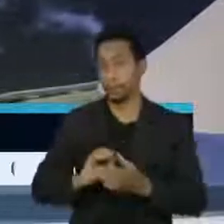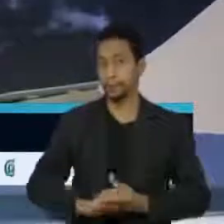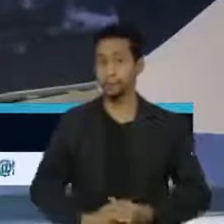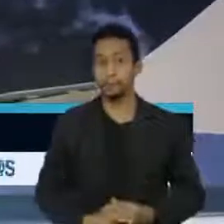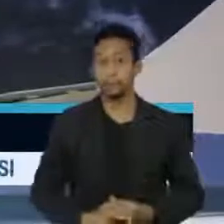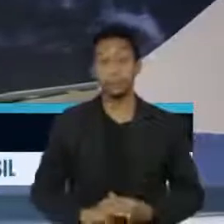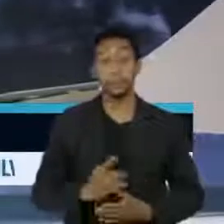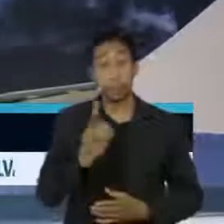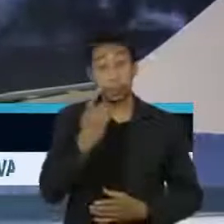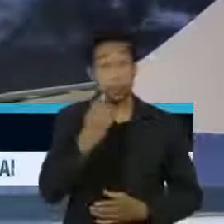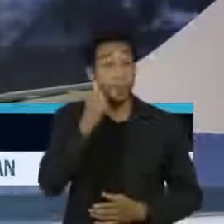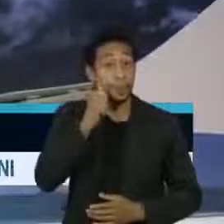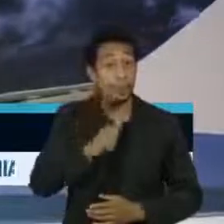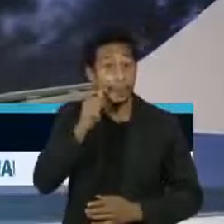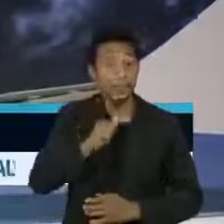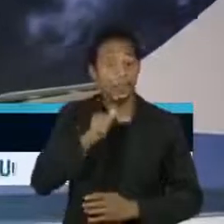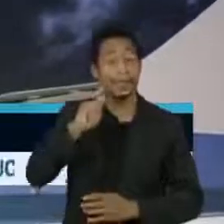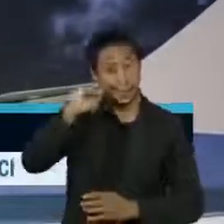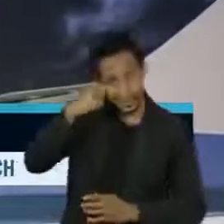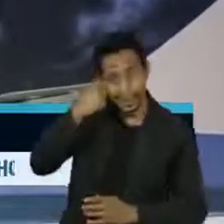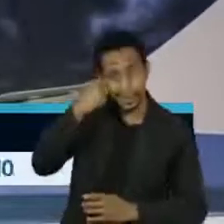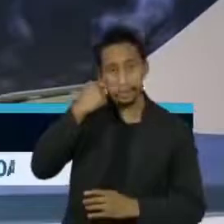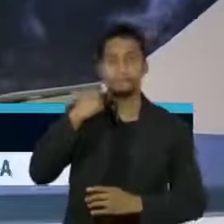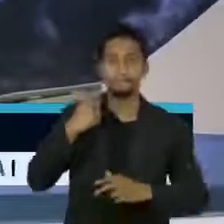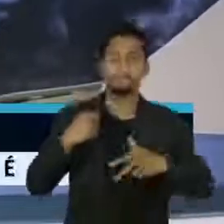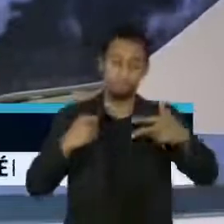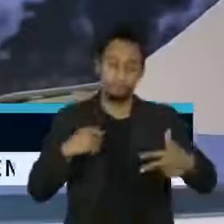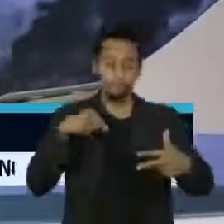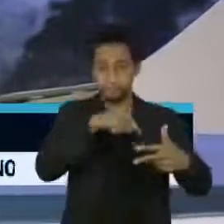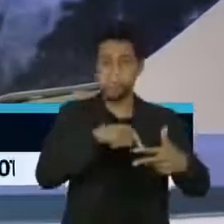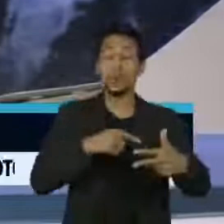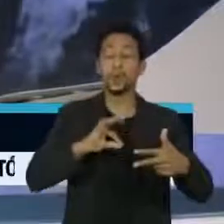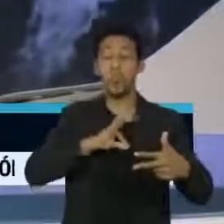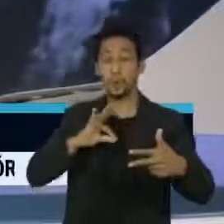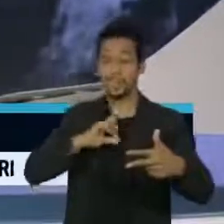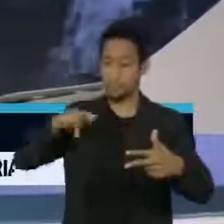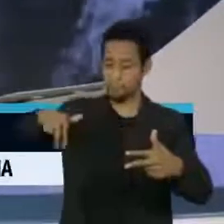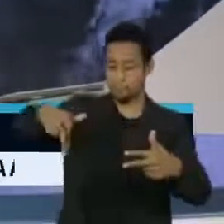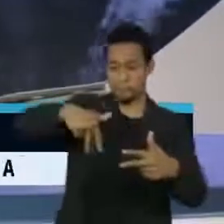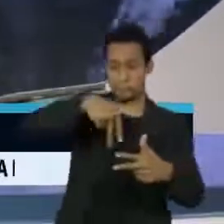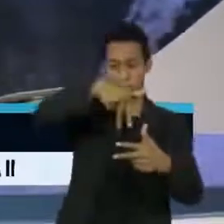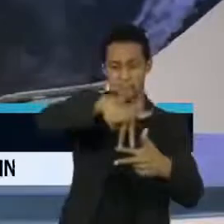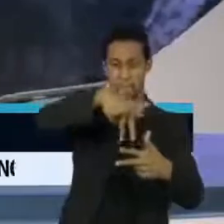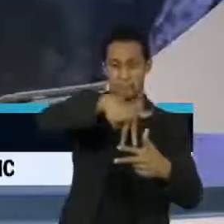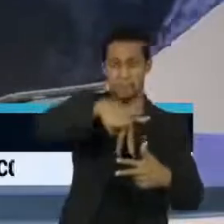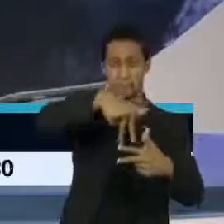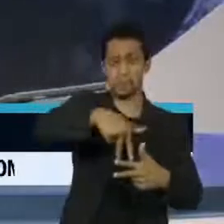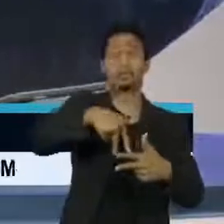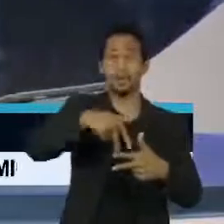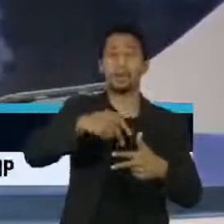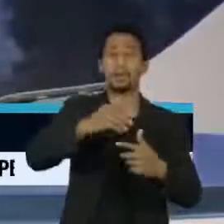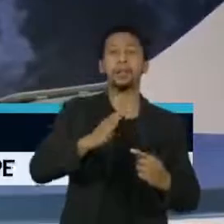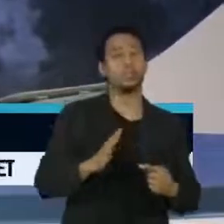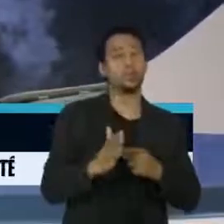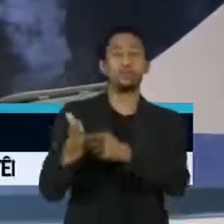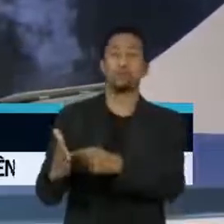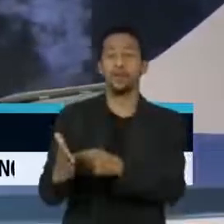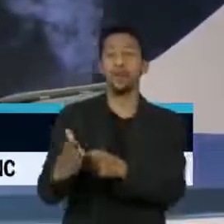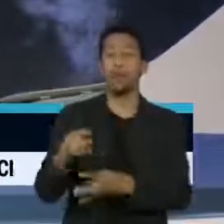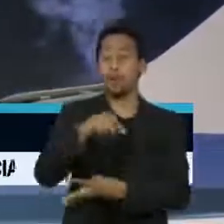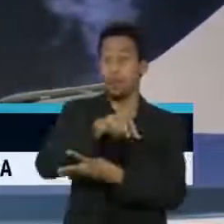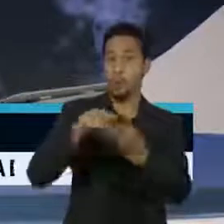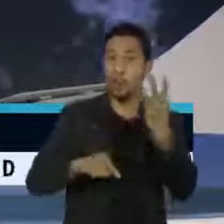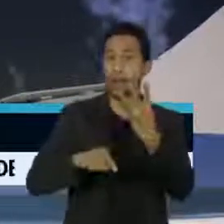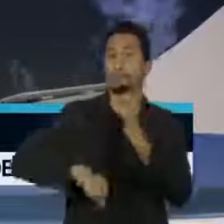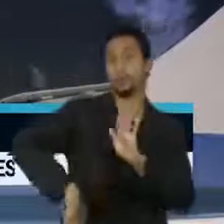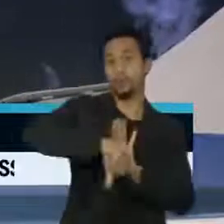Uma mulher negra, vítima de violência policial, pisada no pescoço por um policial militar, foi denunciada por 4 crimes relacionados ao